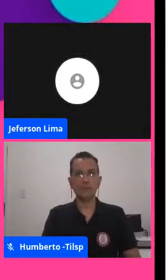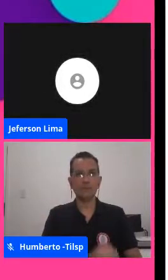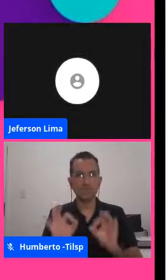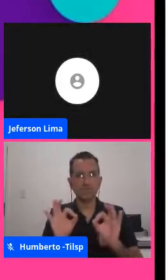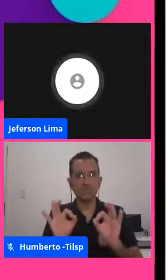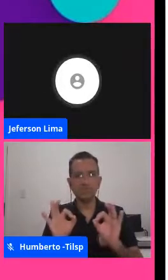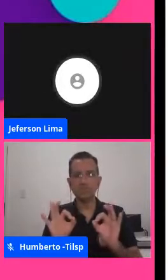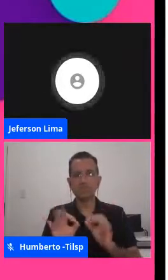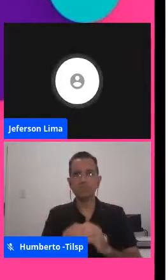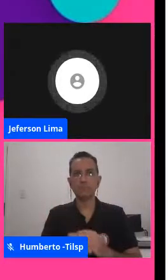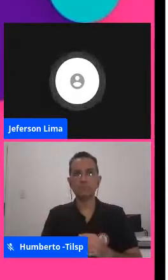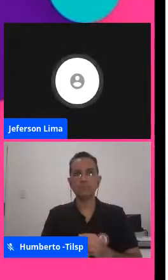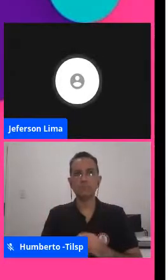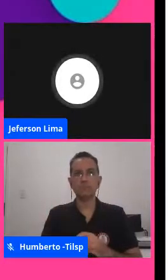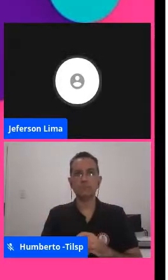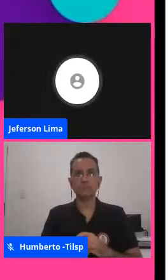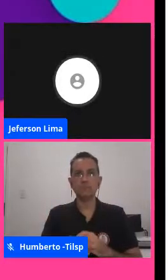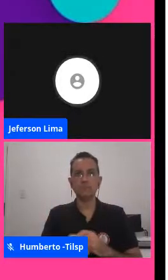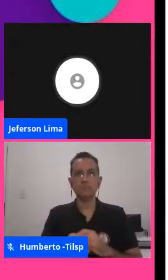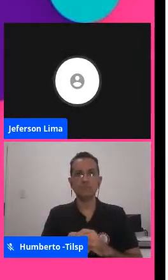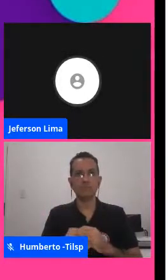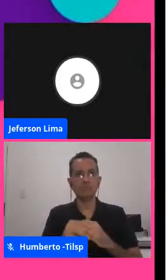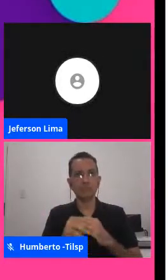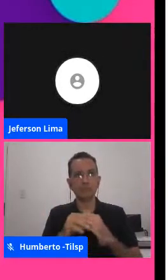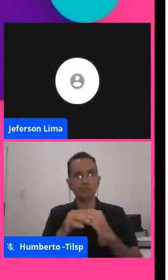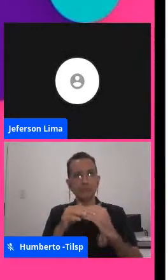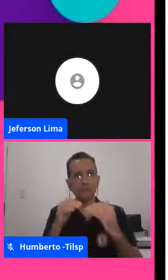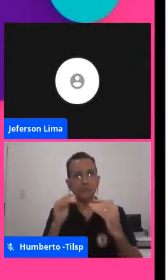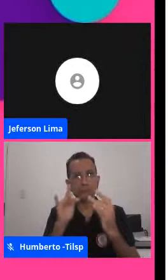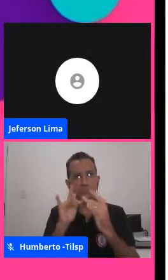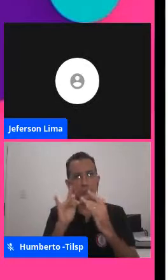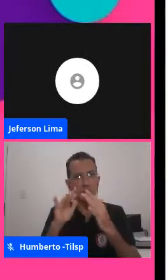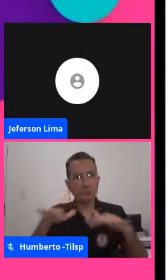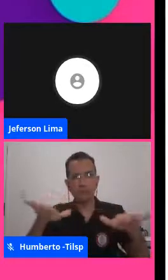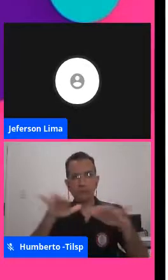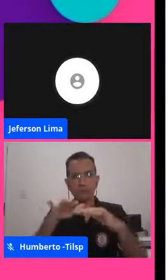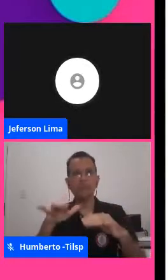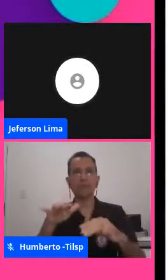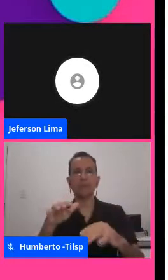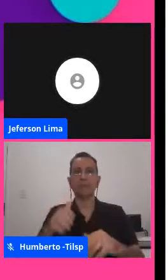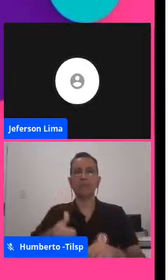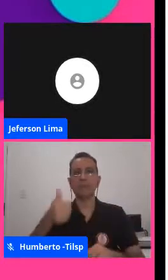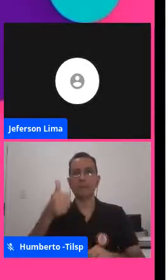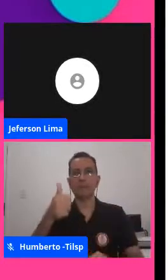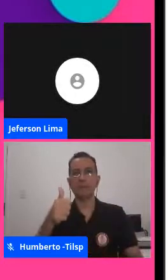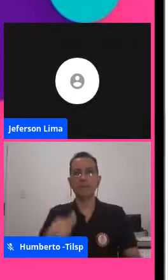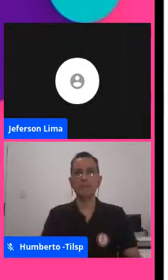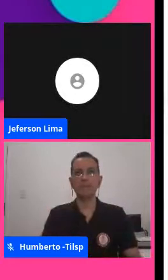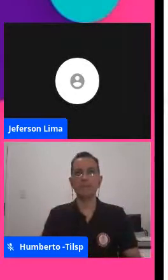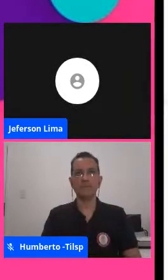né? A gente ter uma interação mais um para um. Só um momento.